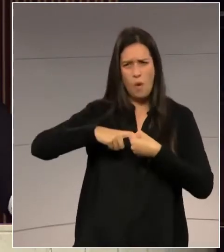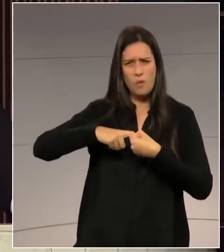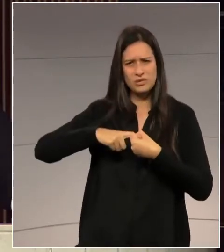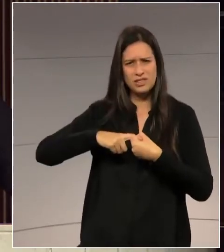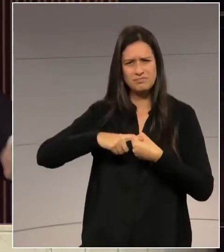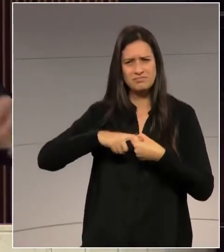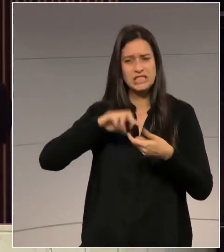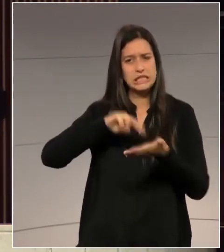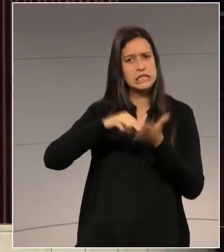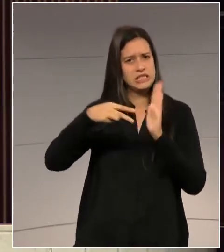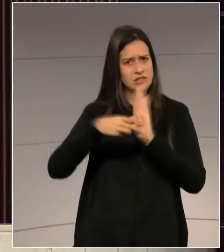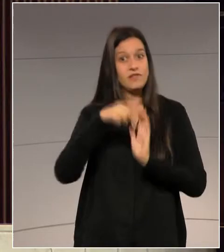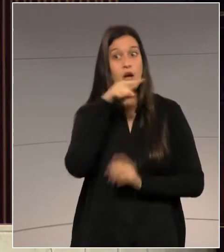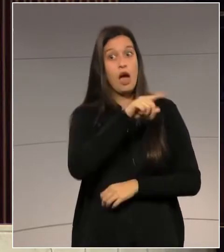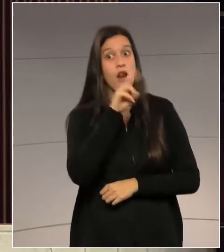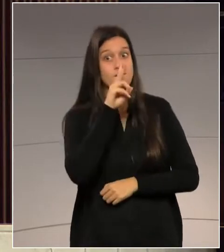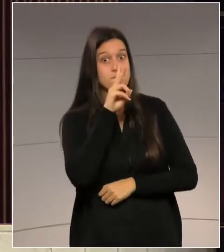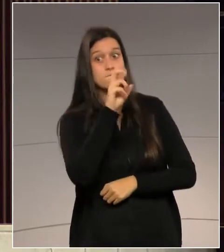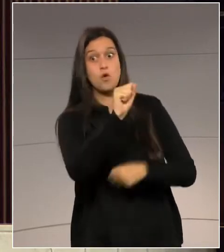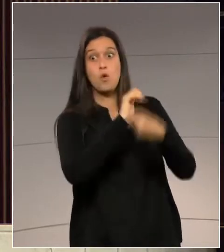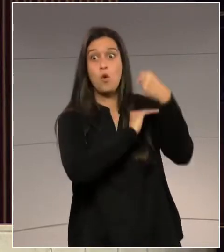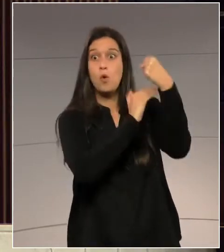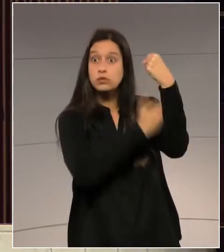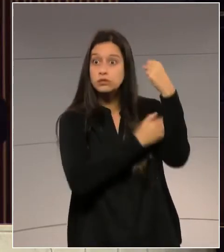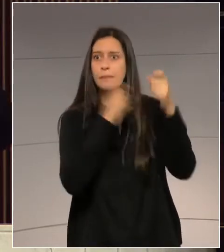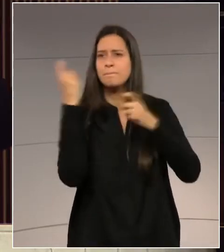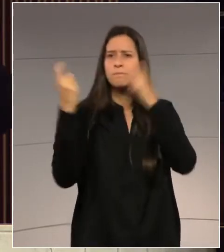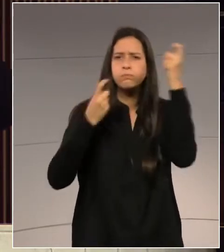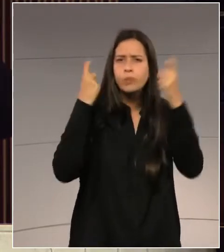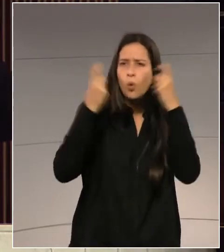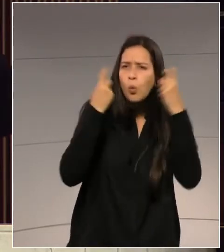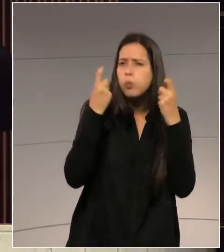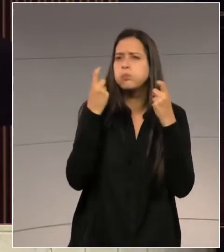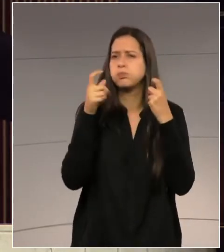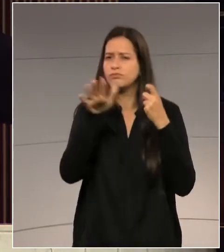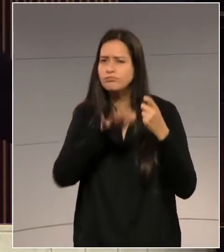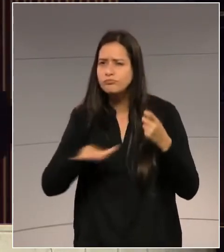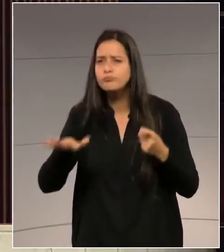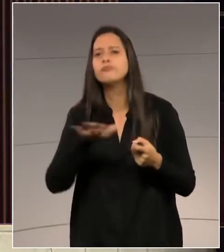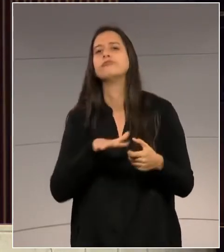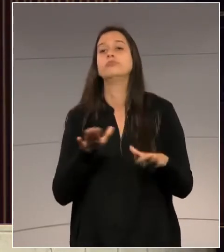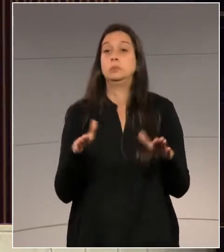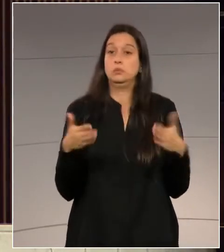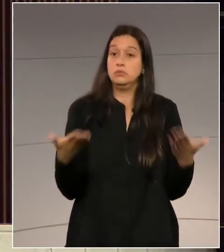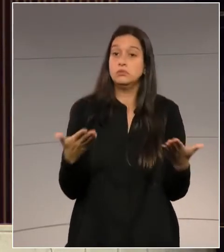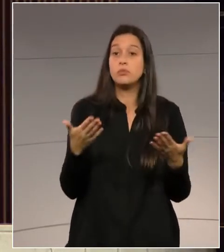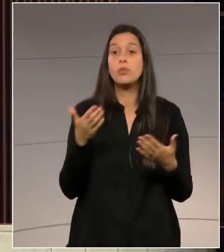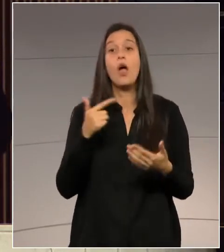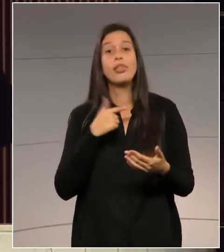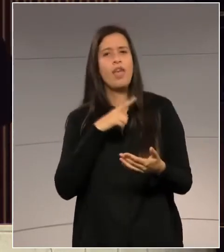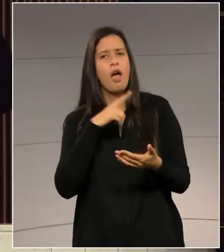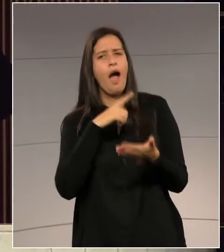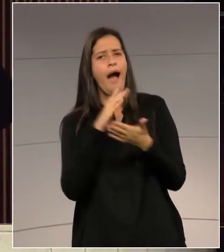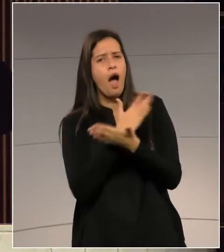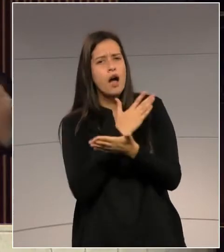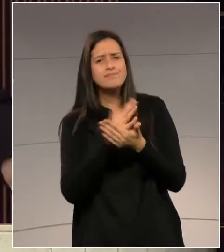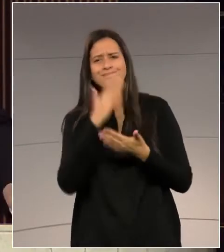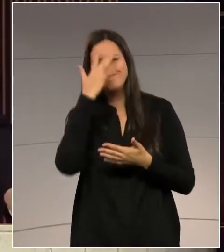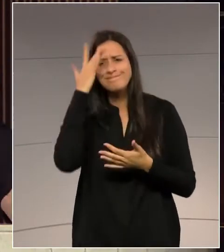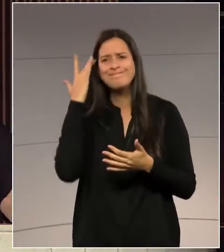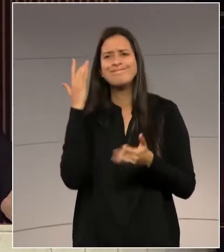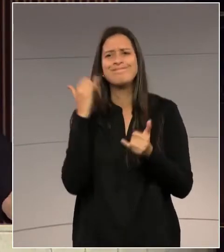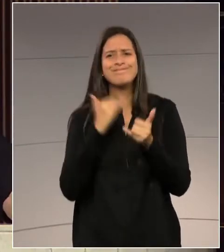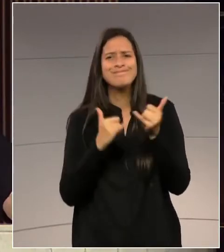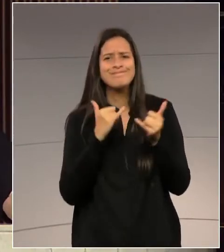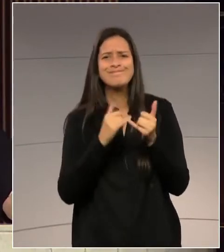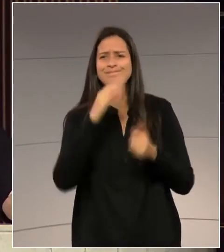ninguém chuta a história aí é que eu não fizeram a lição de casa o brasil piorou e